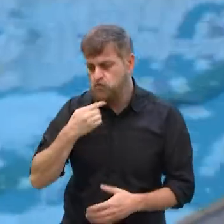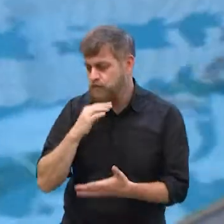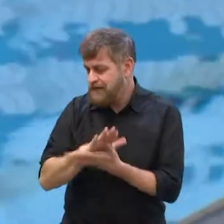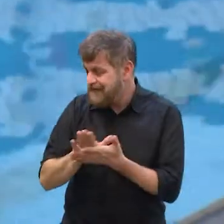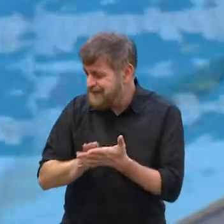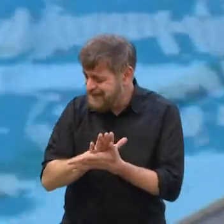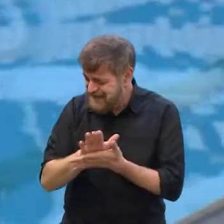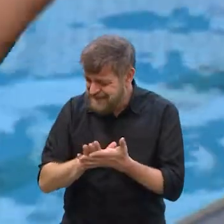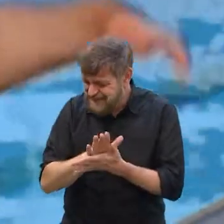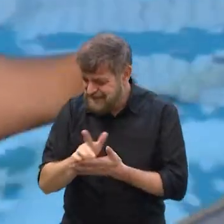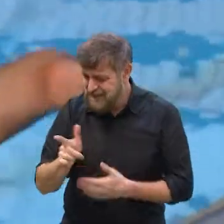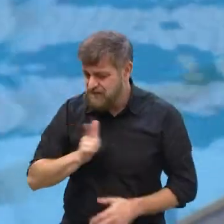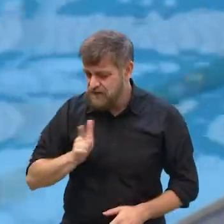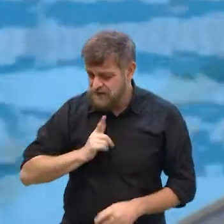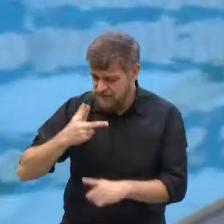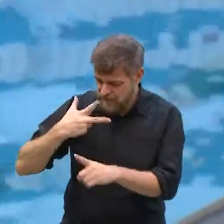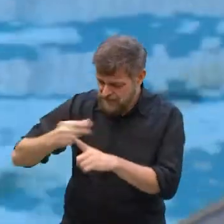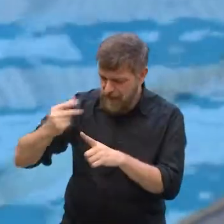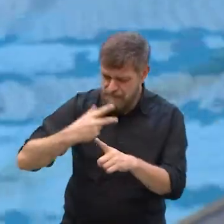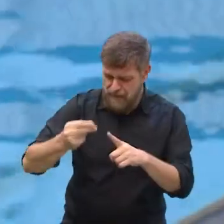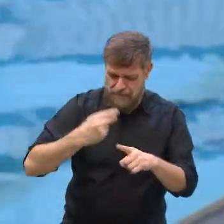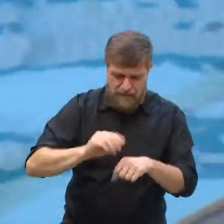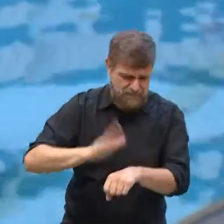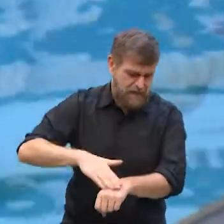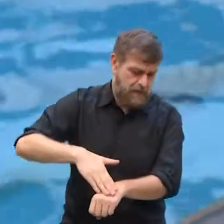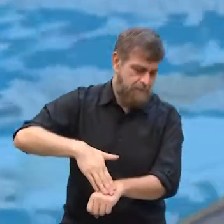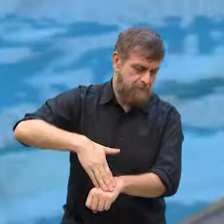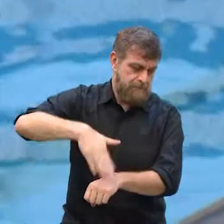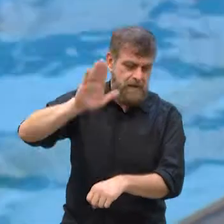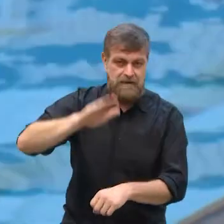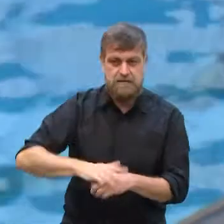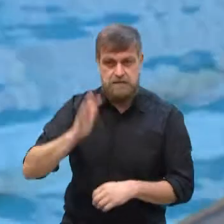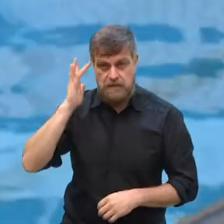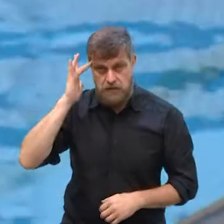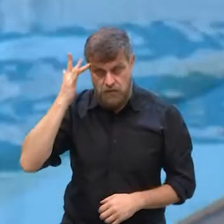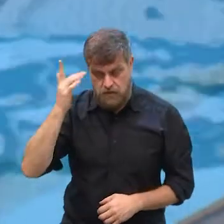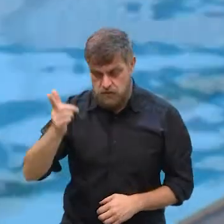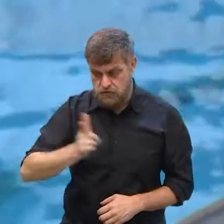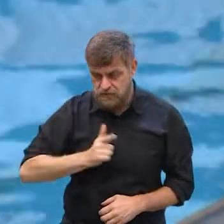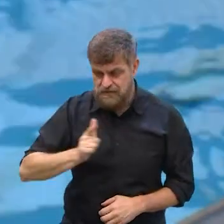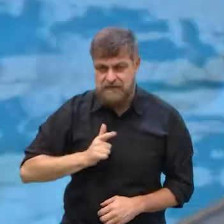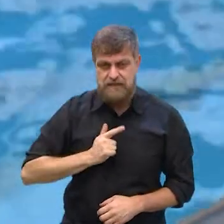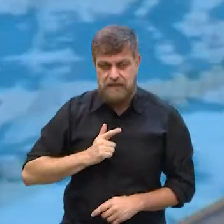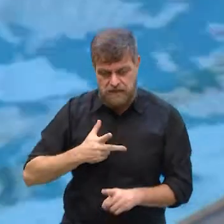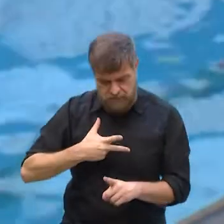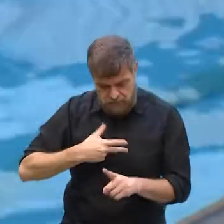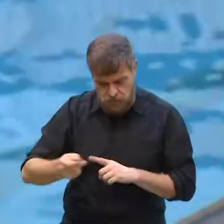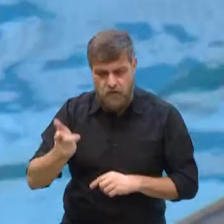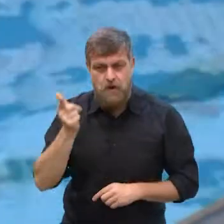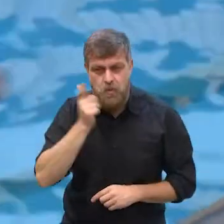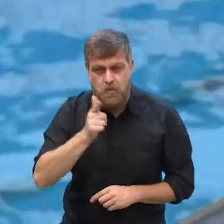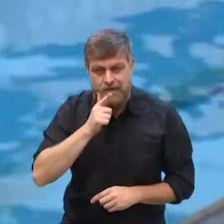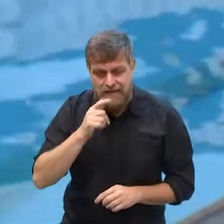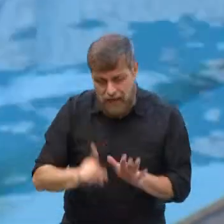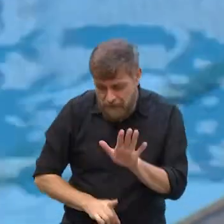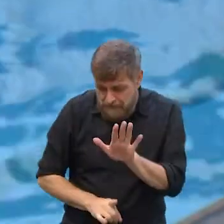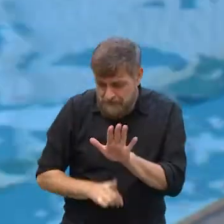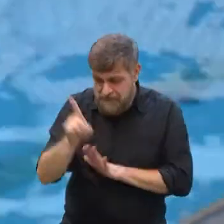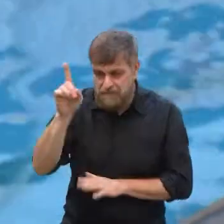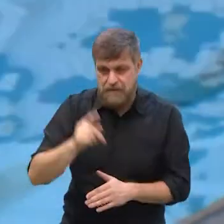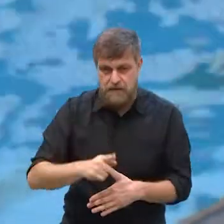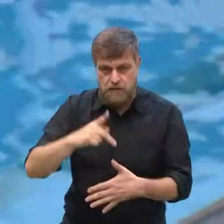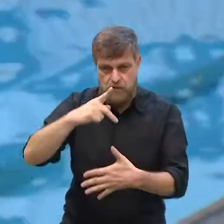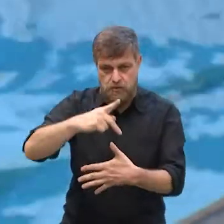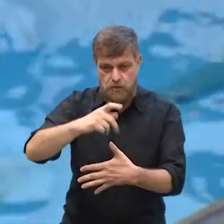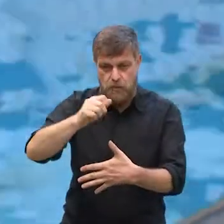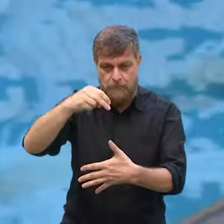vai ter muito mais conquistas ainda. Eu acho assim, a gente tem realmente grandes conquistas, ficar em primeiro lugar no Parapan é